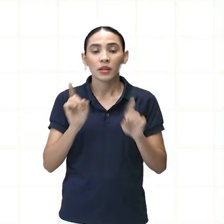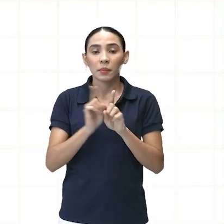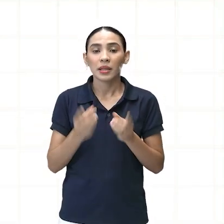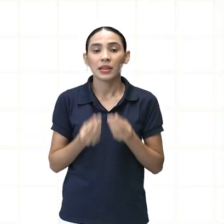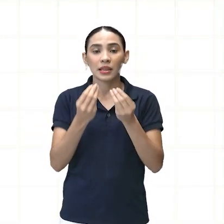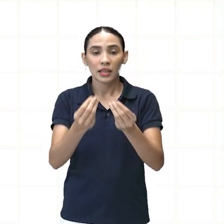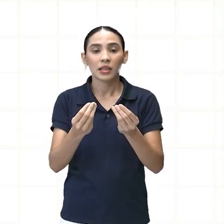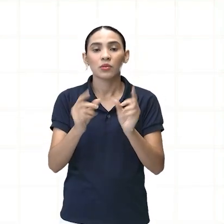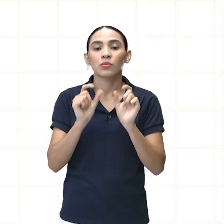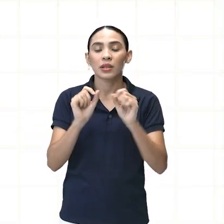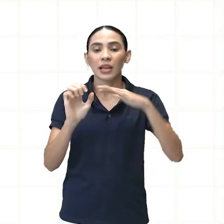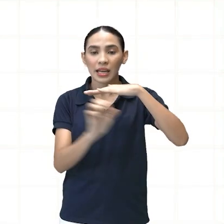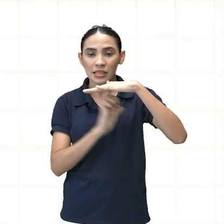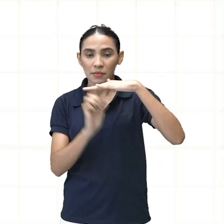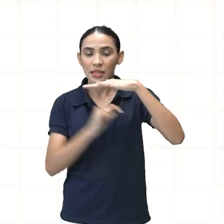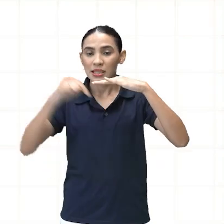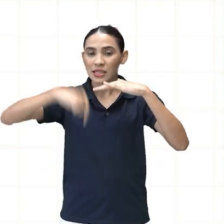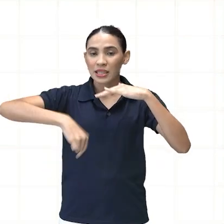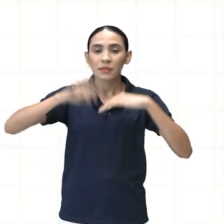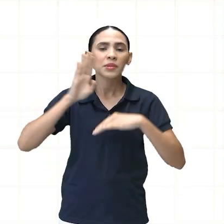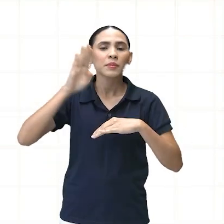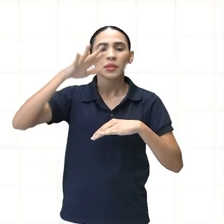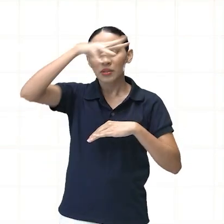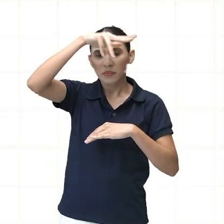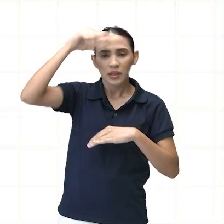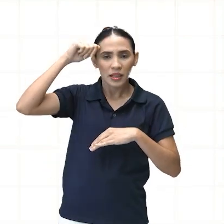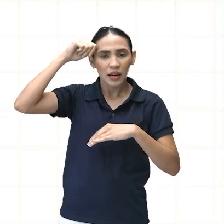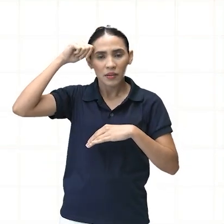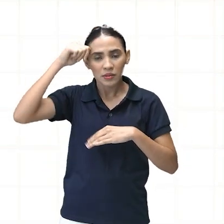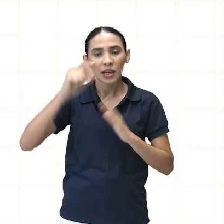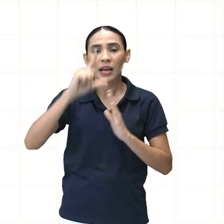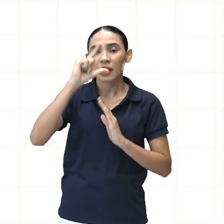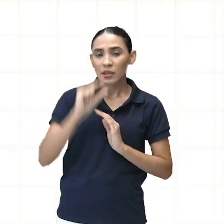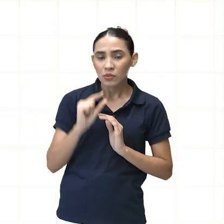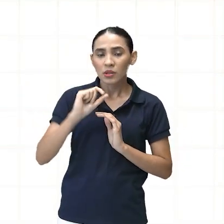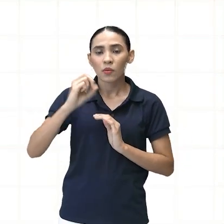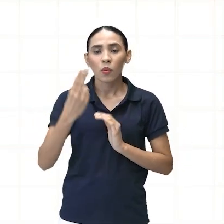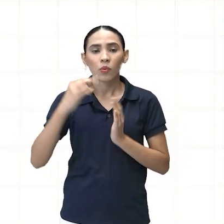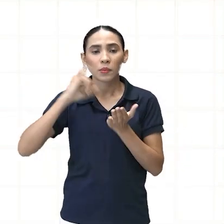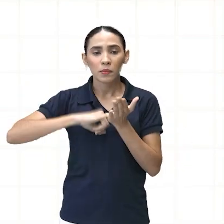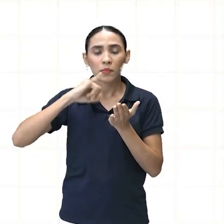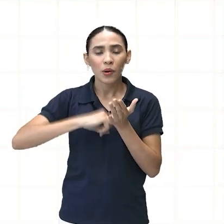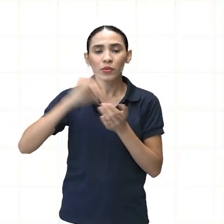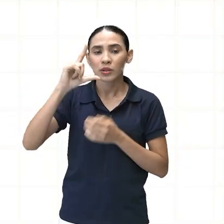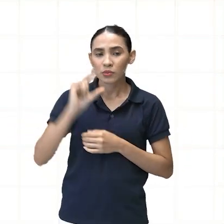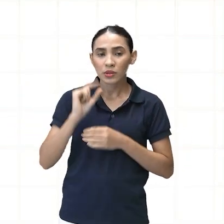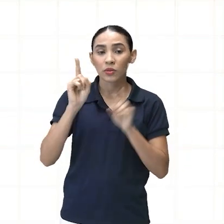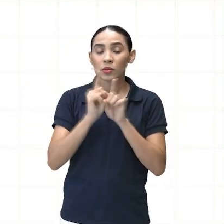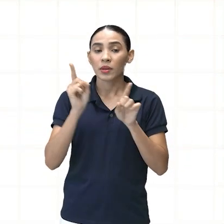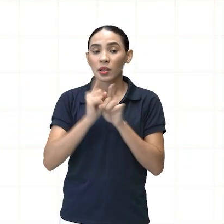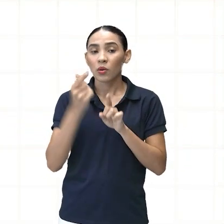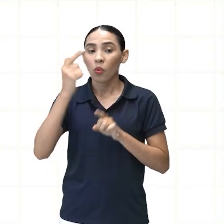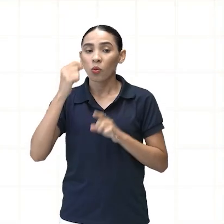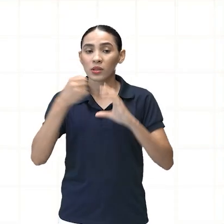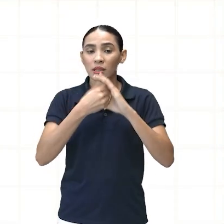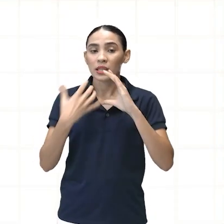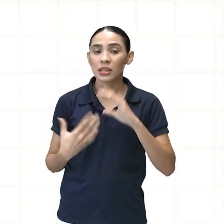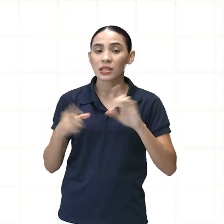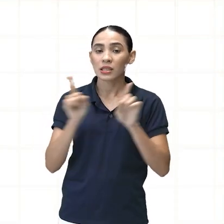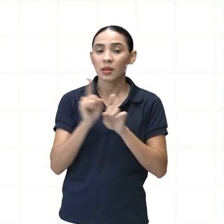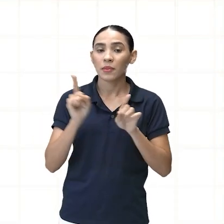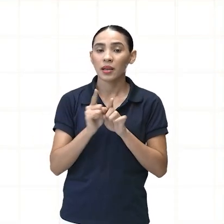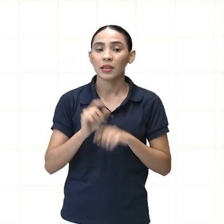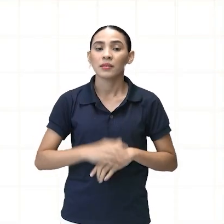concedendo ali para as empresas que estão aqui a redução ou isenção de impostos, e outros benefícios,